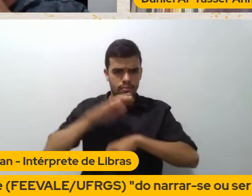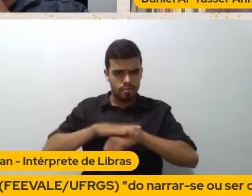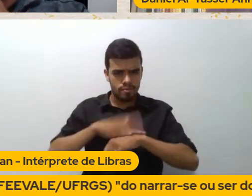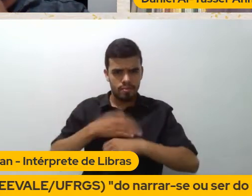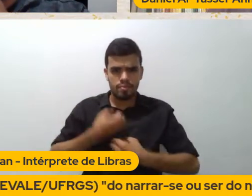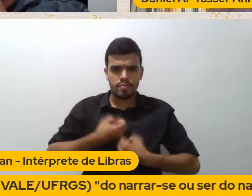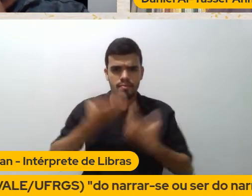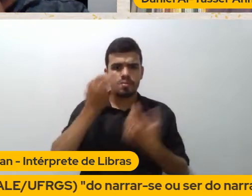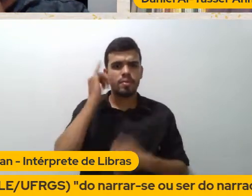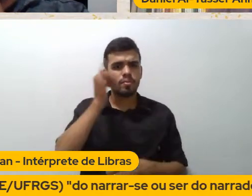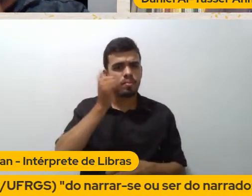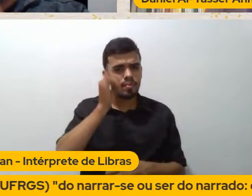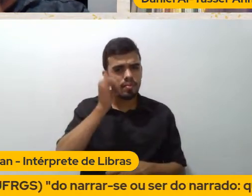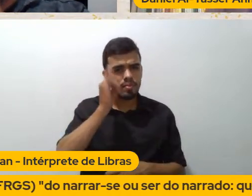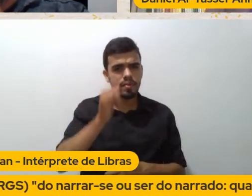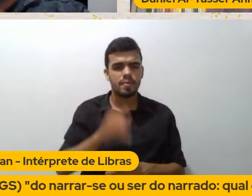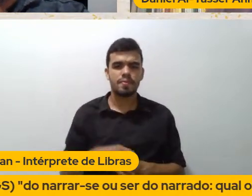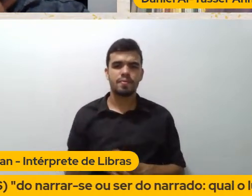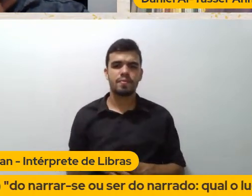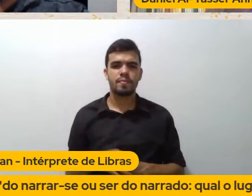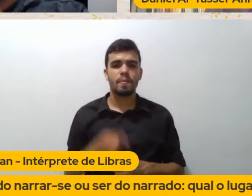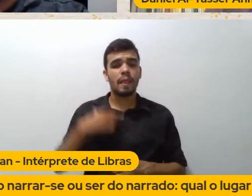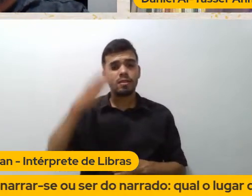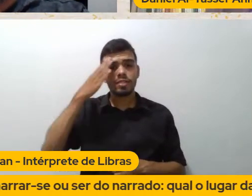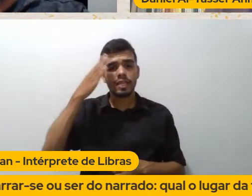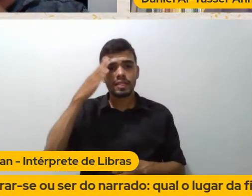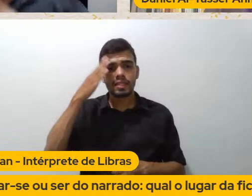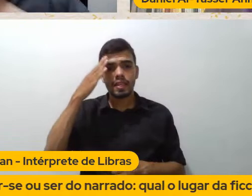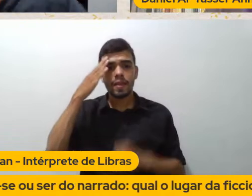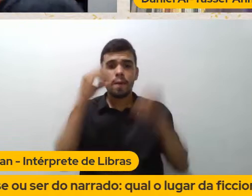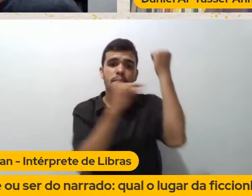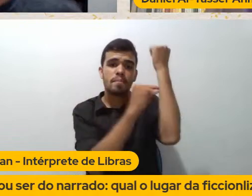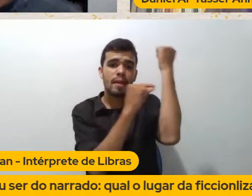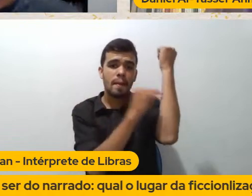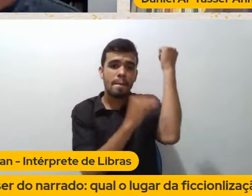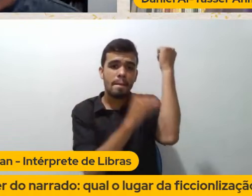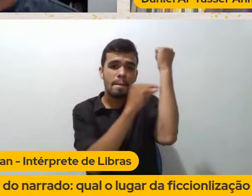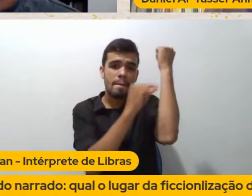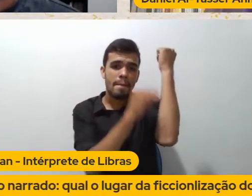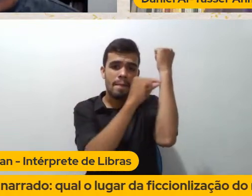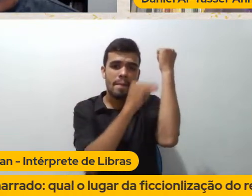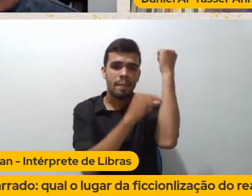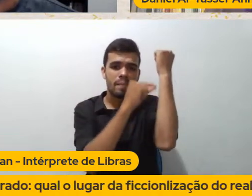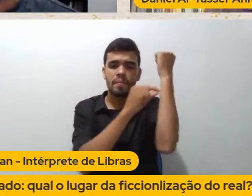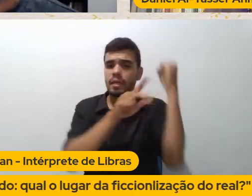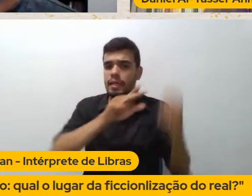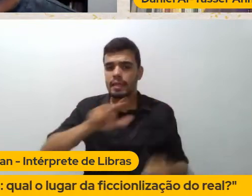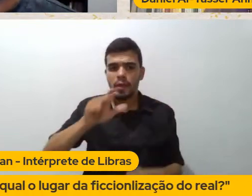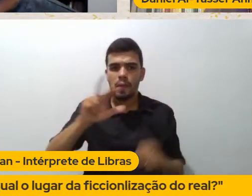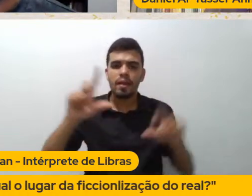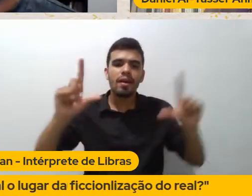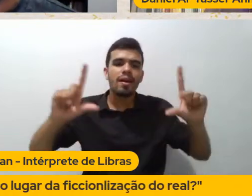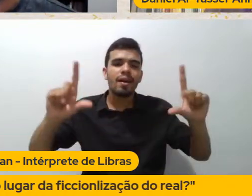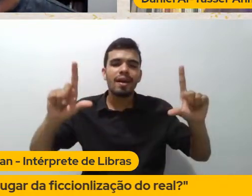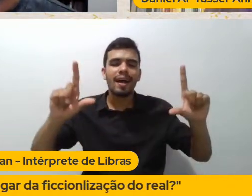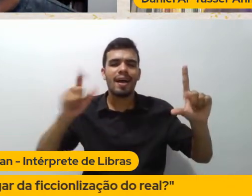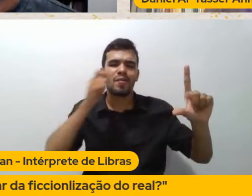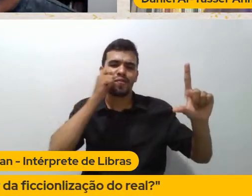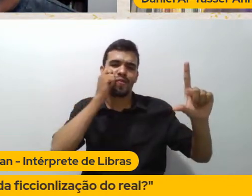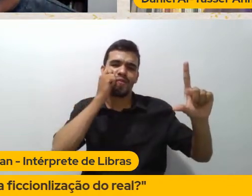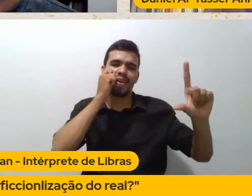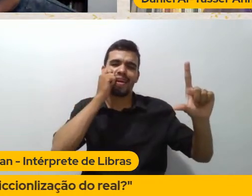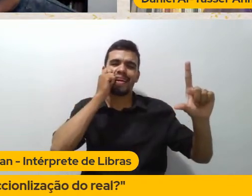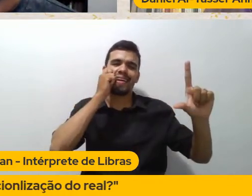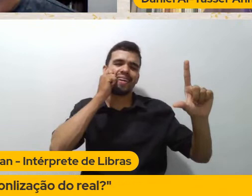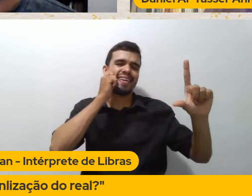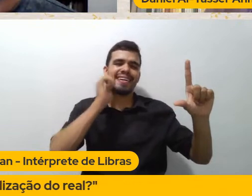Quando a gente Entende Que o pica-pau Tá ali E o pica-pau Ele não é Um desenho fofo Querido Que foi feito Nos Estados